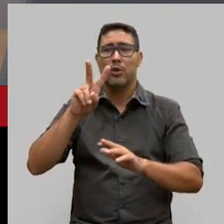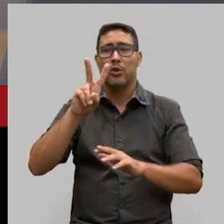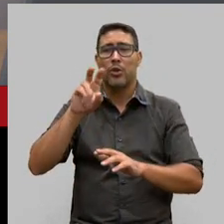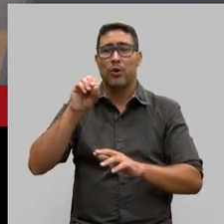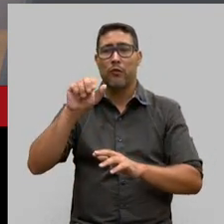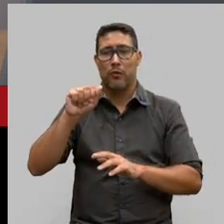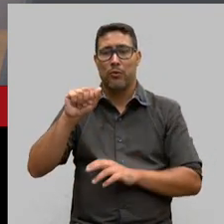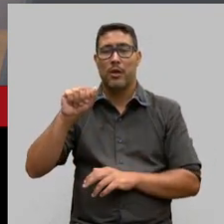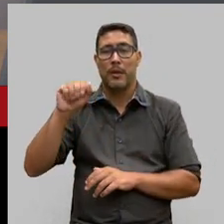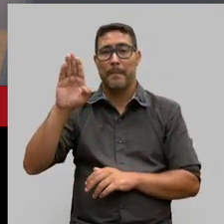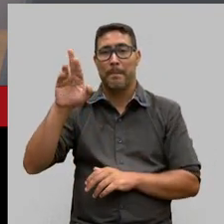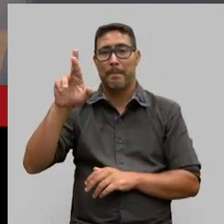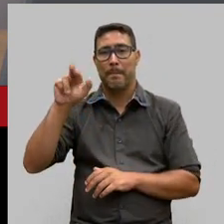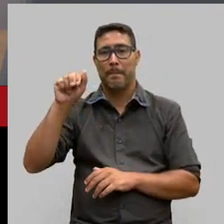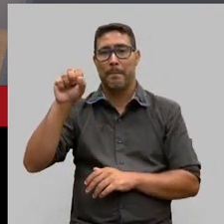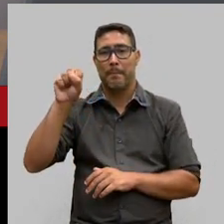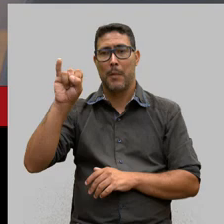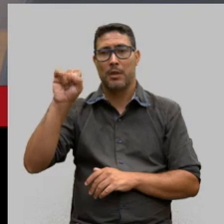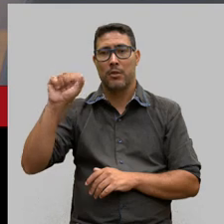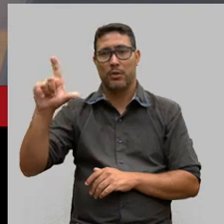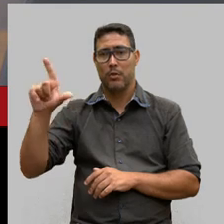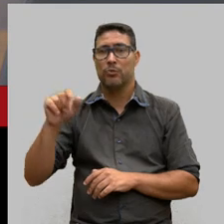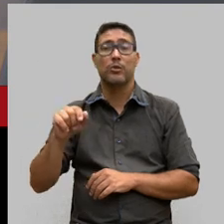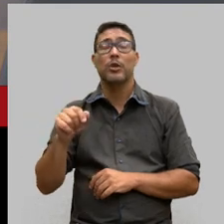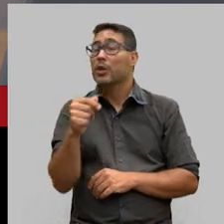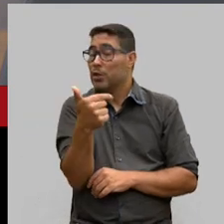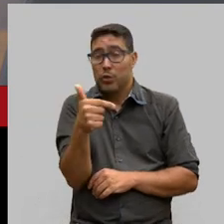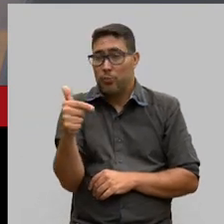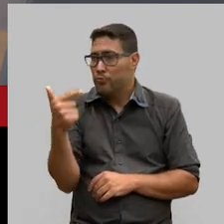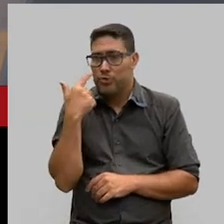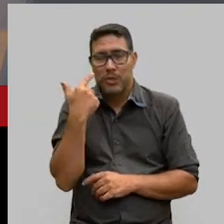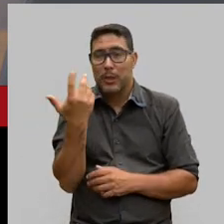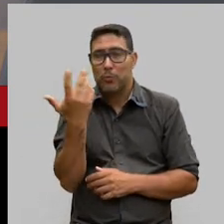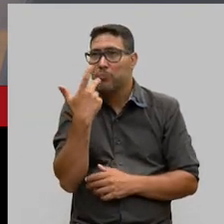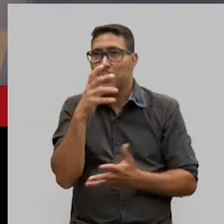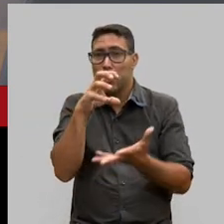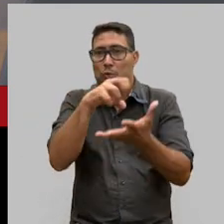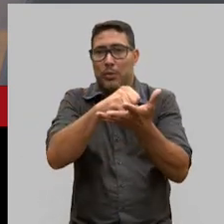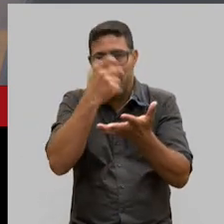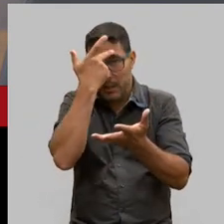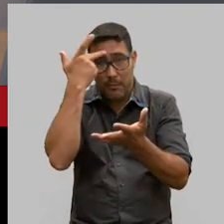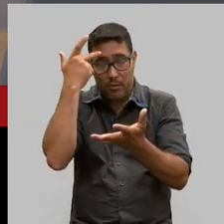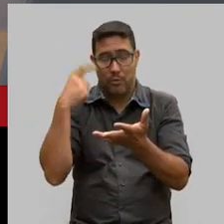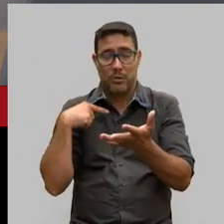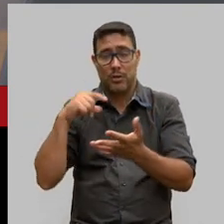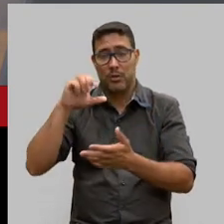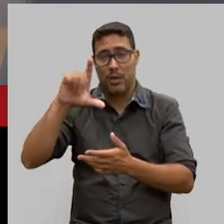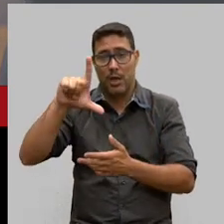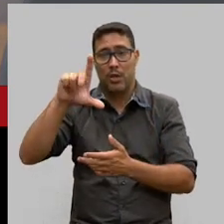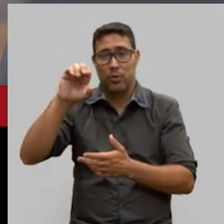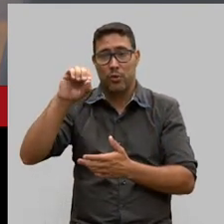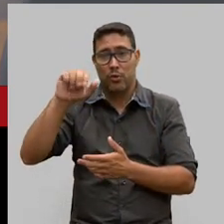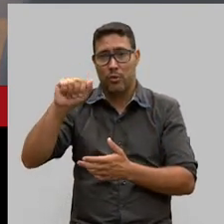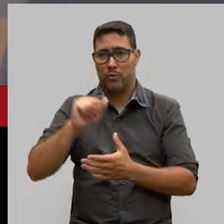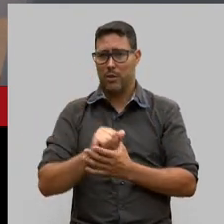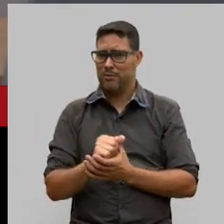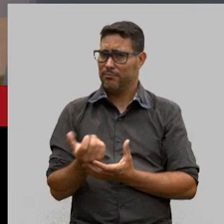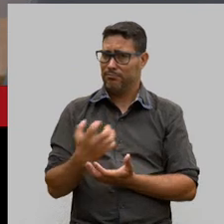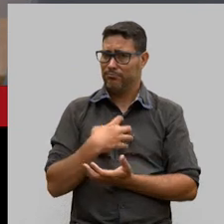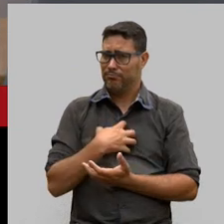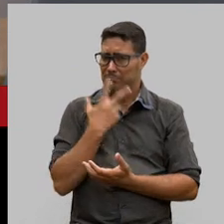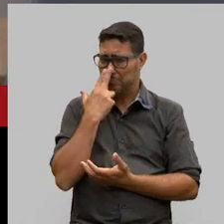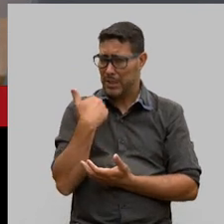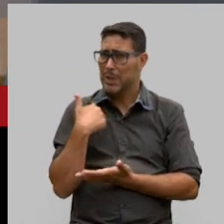pessoas que estão no Luas que tem o benefício né e eu acho eh uma discriminação o a